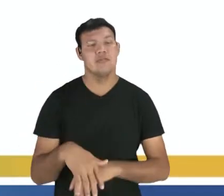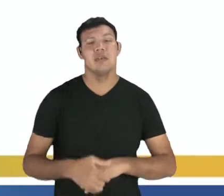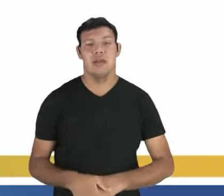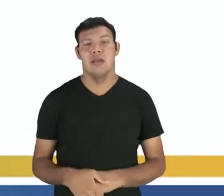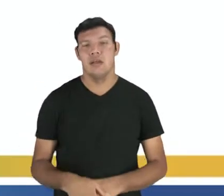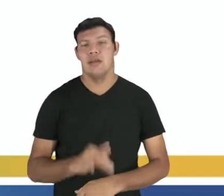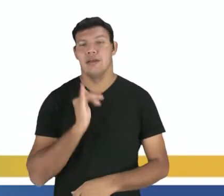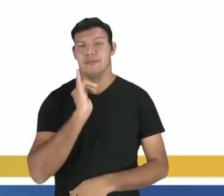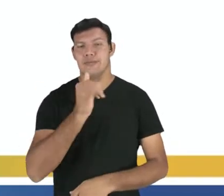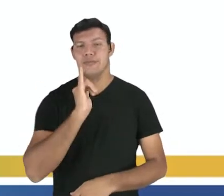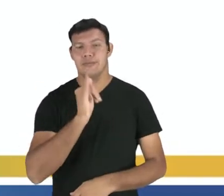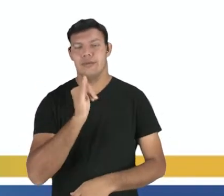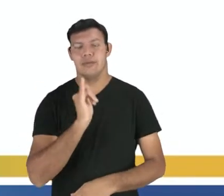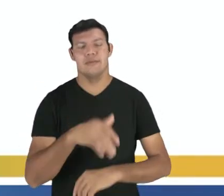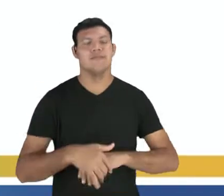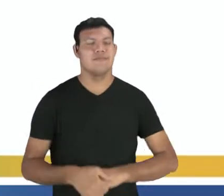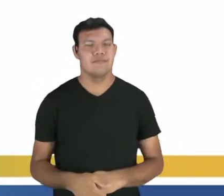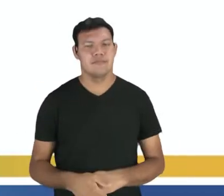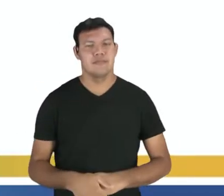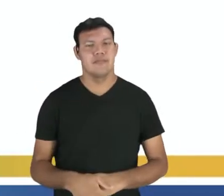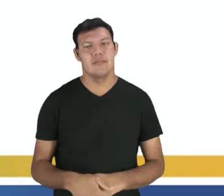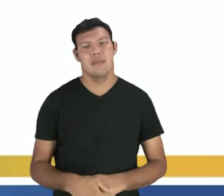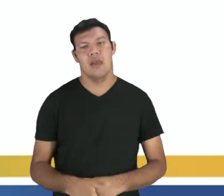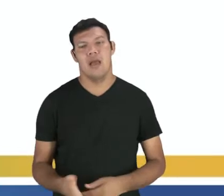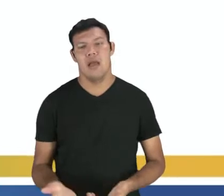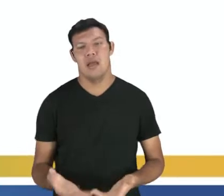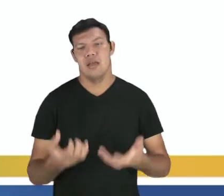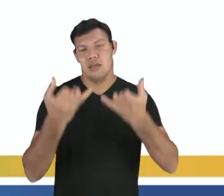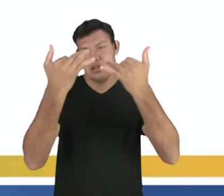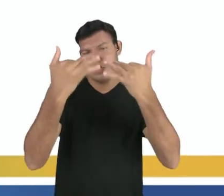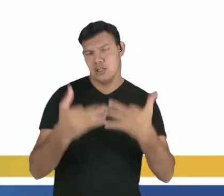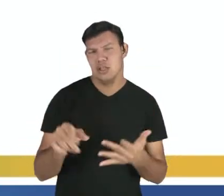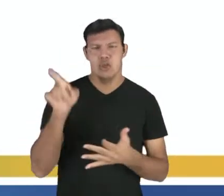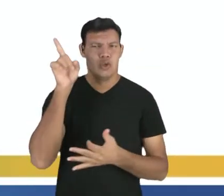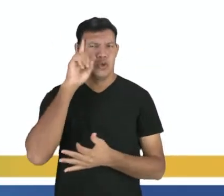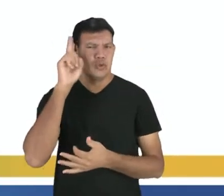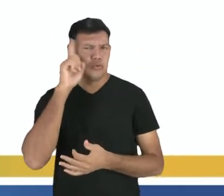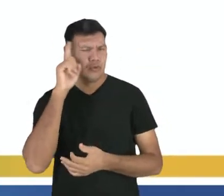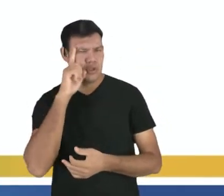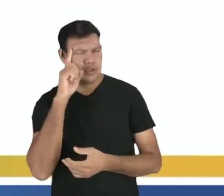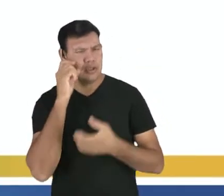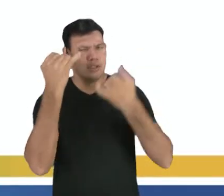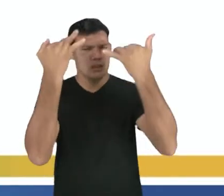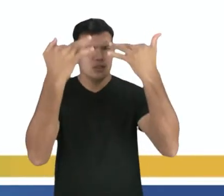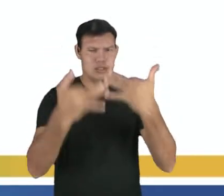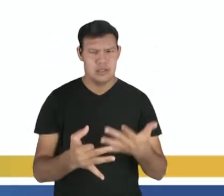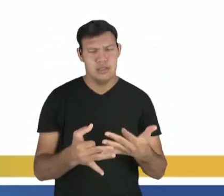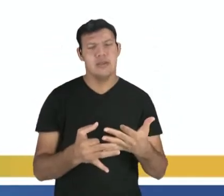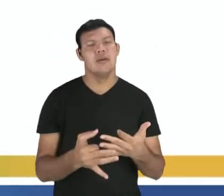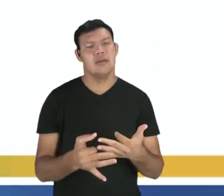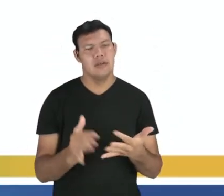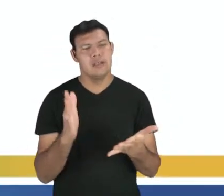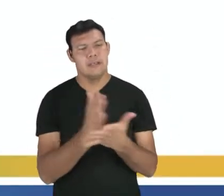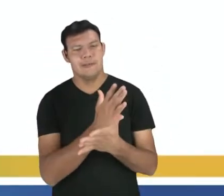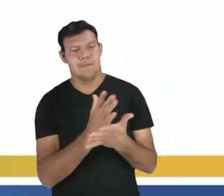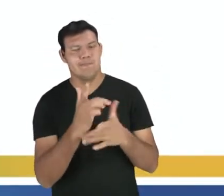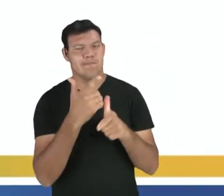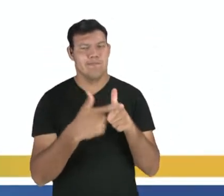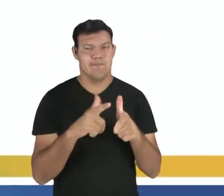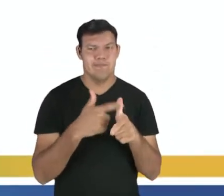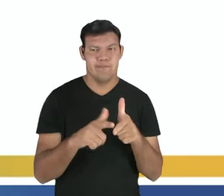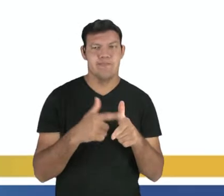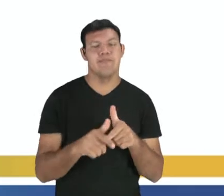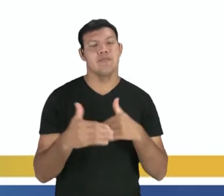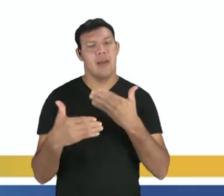que nós narramos muito contamos para alguém como foi nosso dia contamos para alguém determinado a situação que e vamos